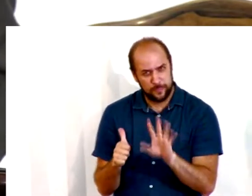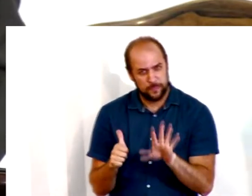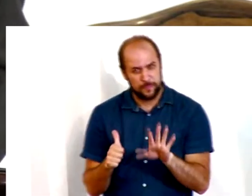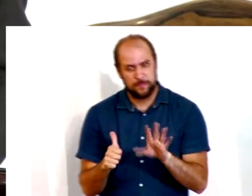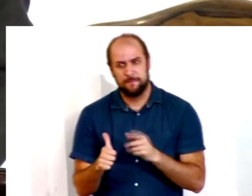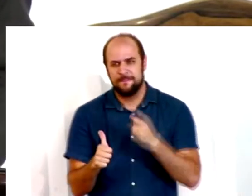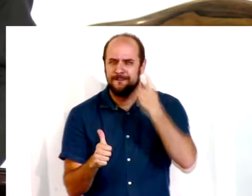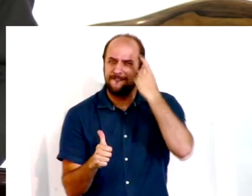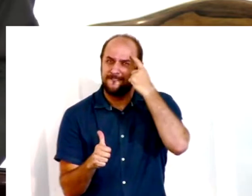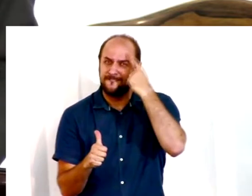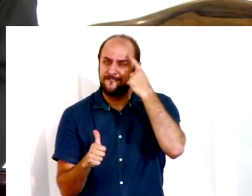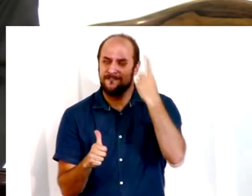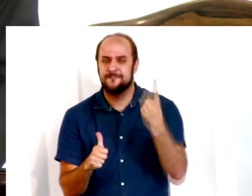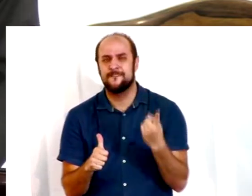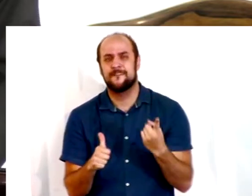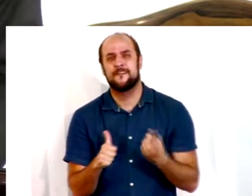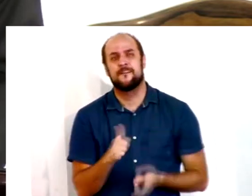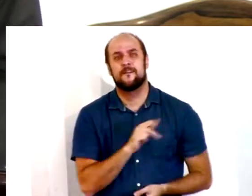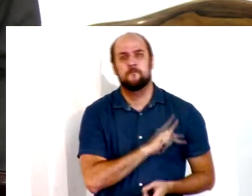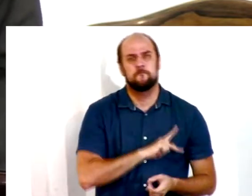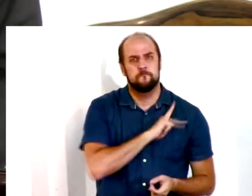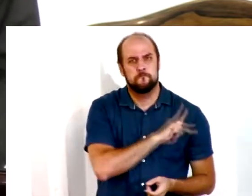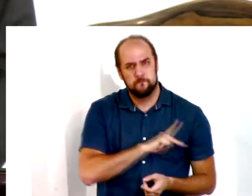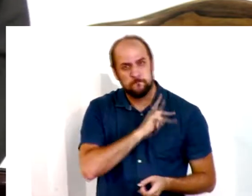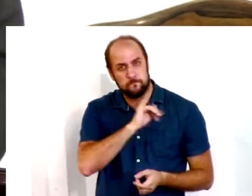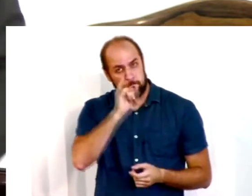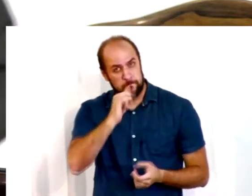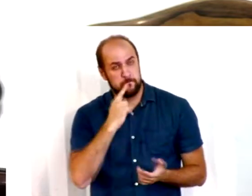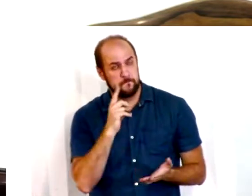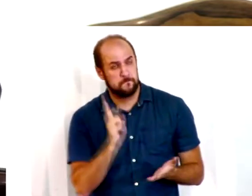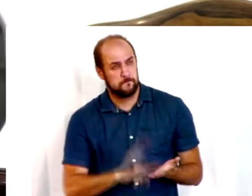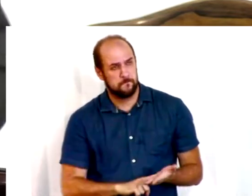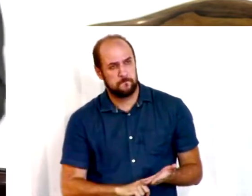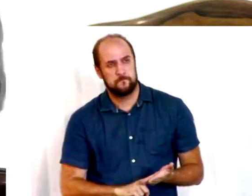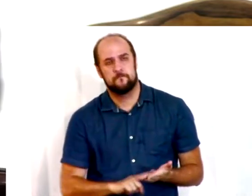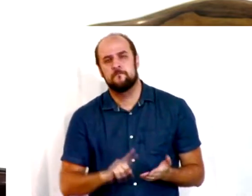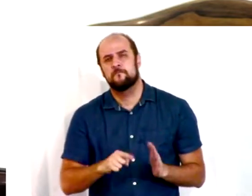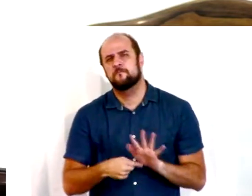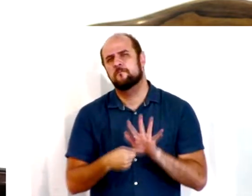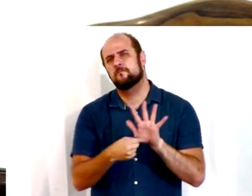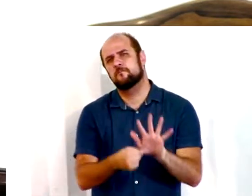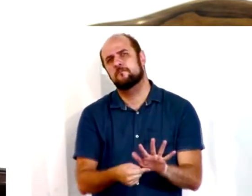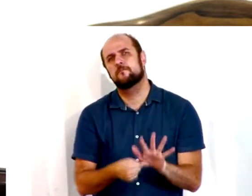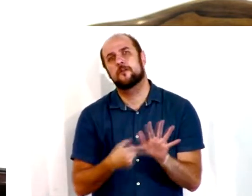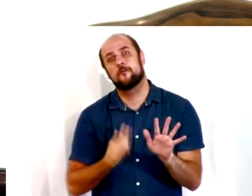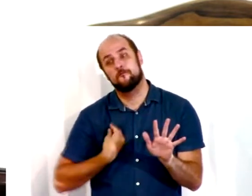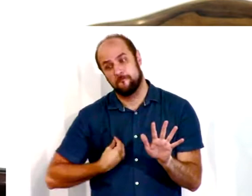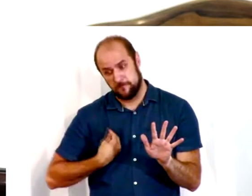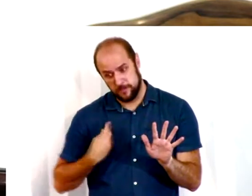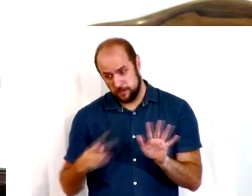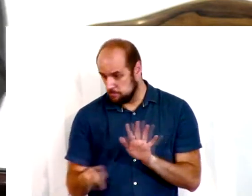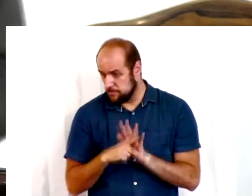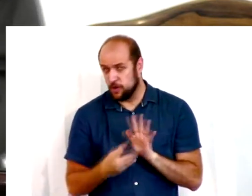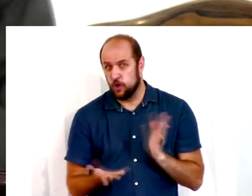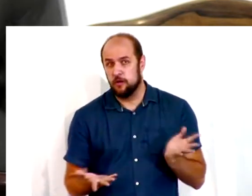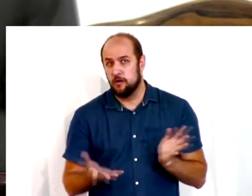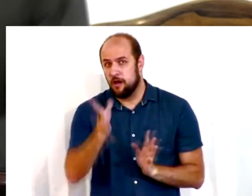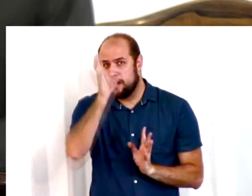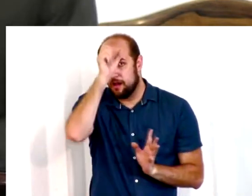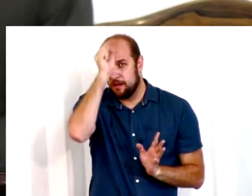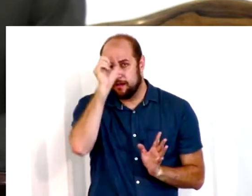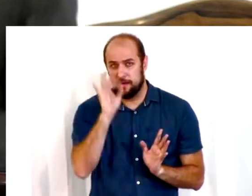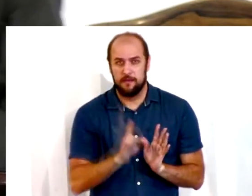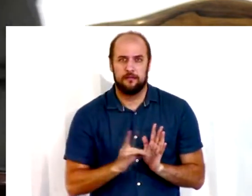essa é a ideia que Paulo está trabalhando em sua carta, e aqui ele vai demonstrar com a sua vida, que ele